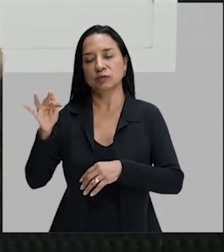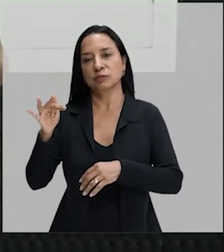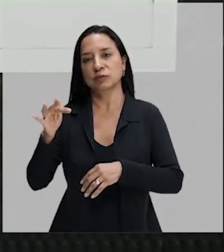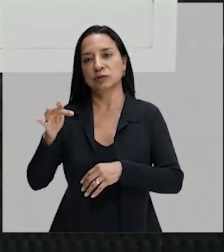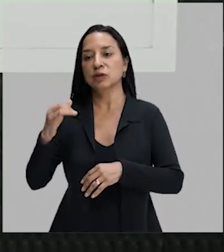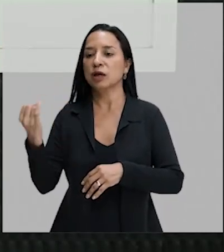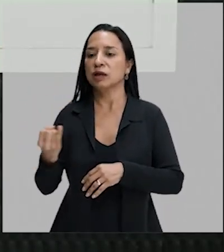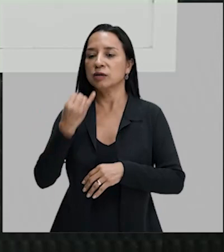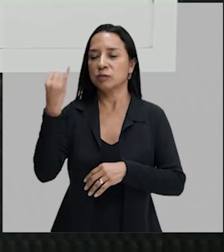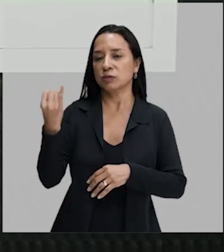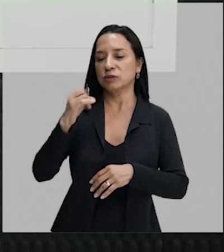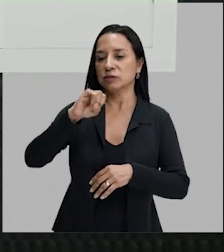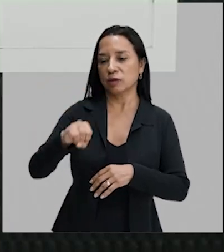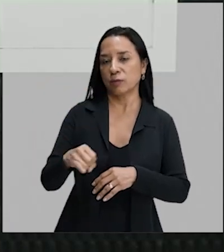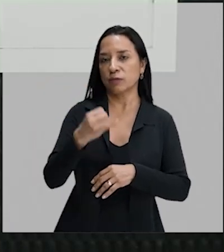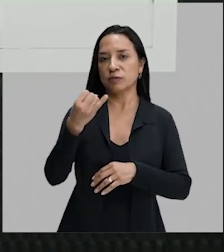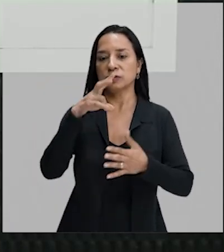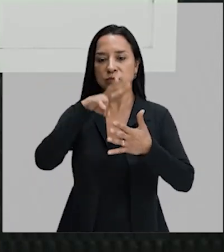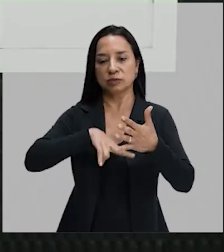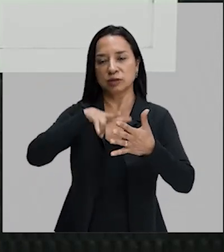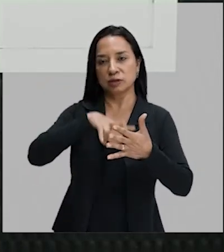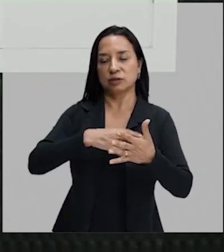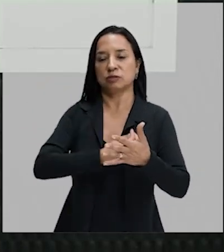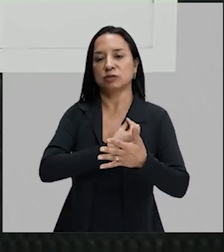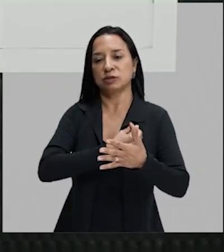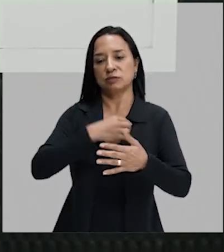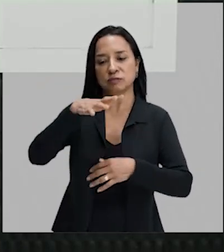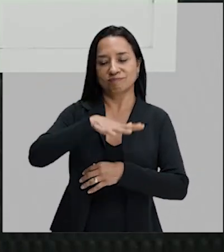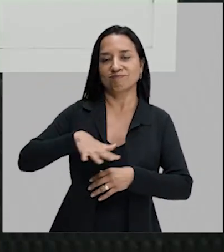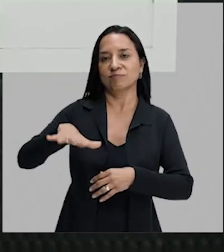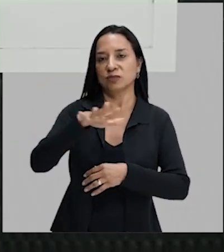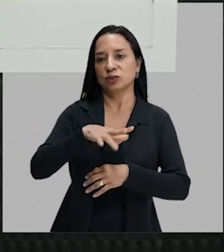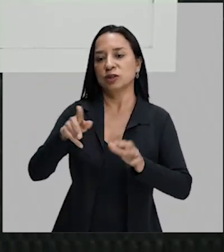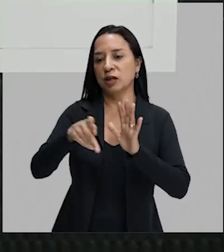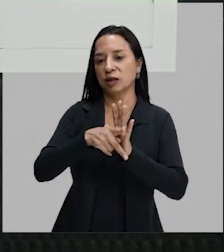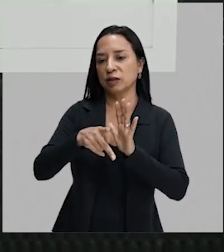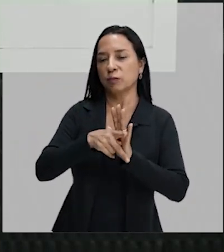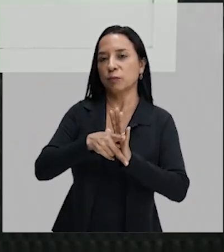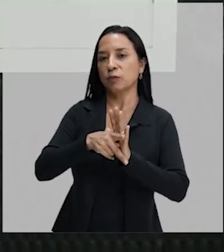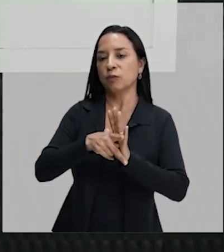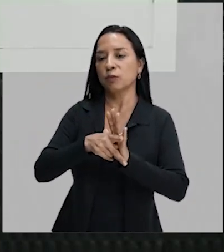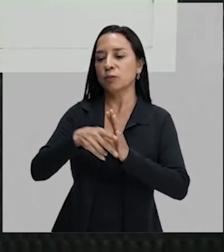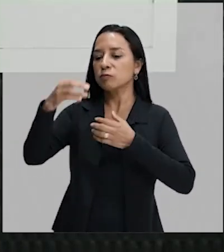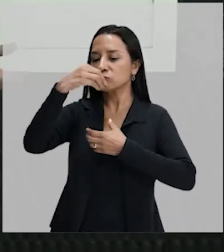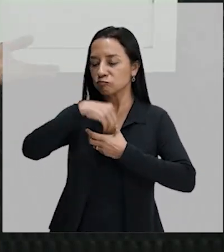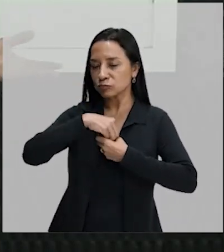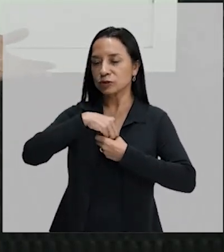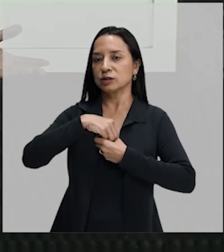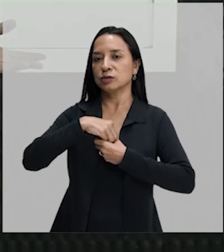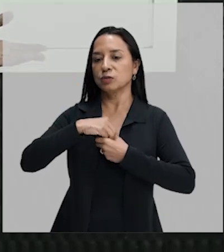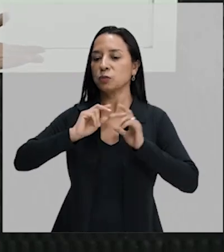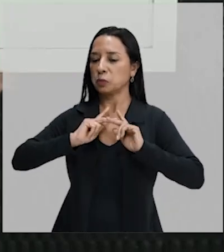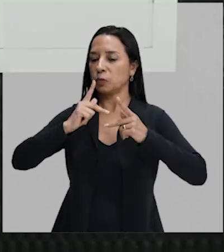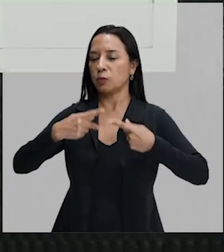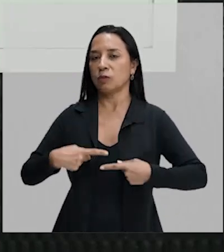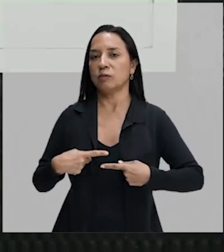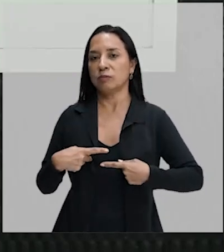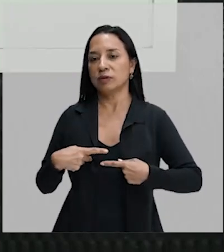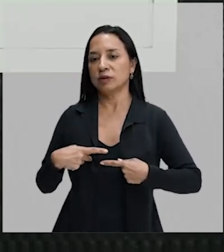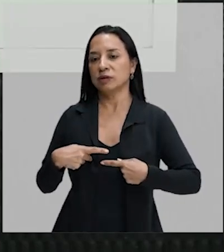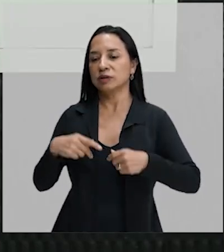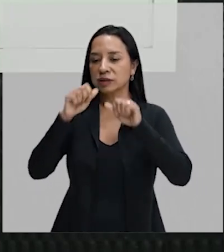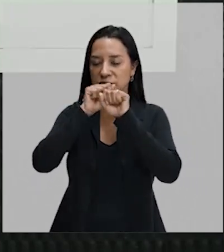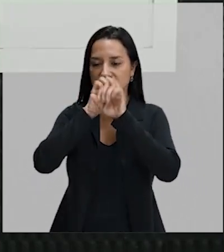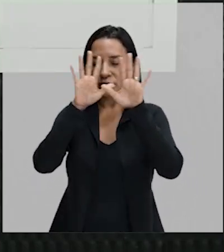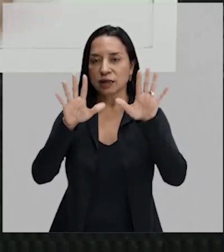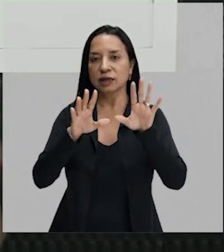nós aproveitamos para a leitura da nossa realidade em geral, da nossa própria condição interior e, obviamente, né, daquilo que a gente